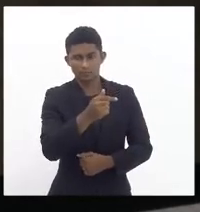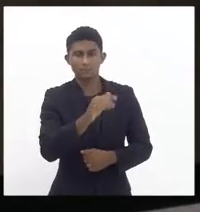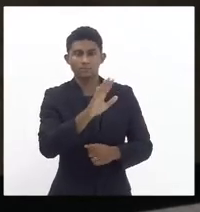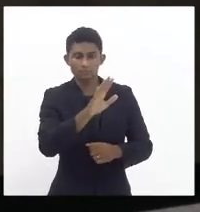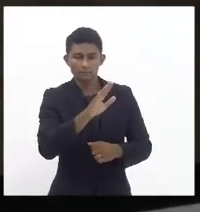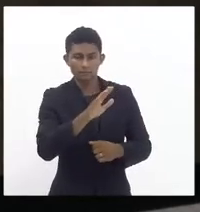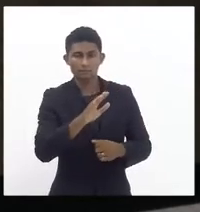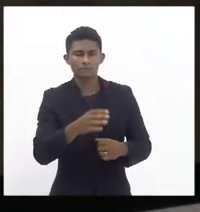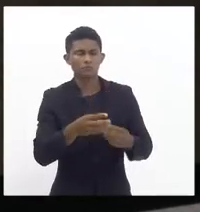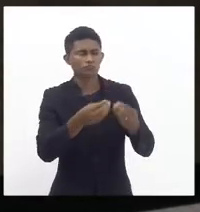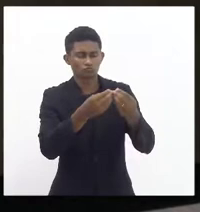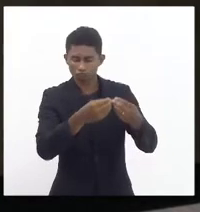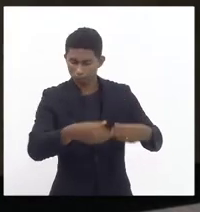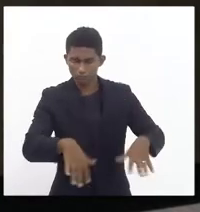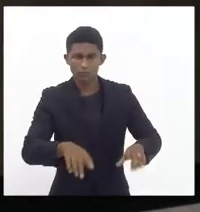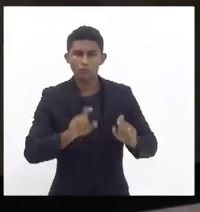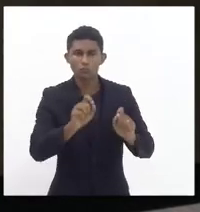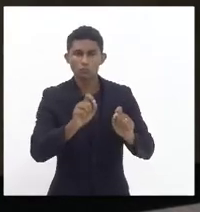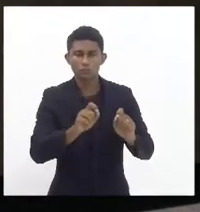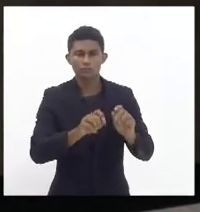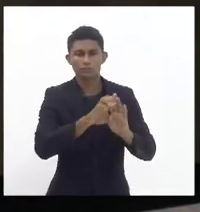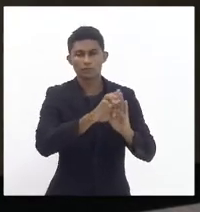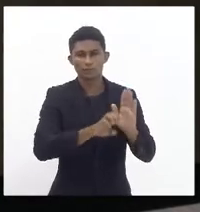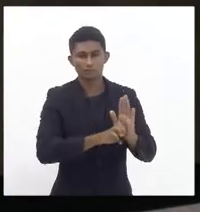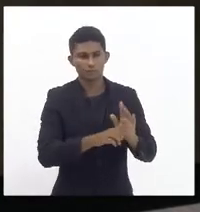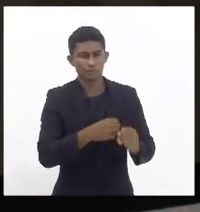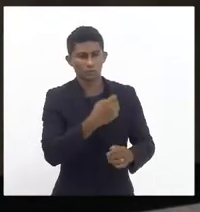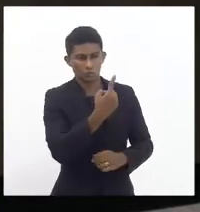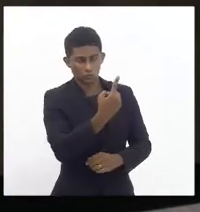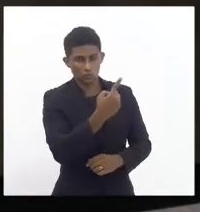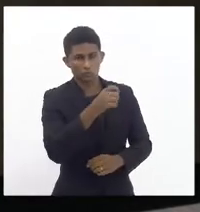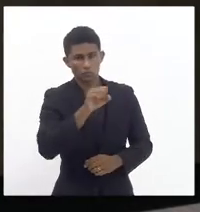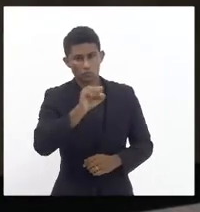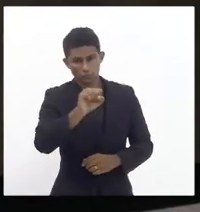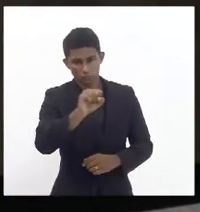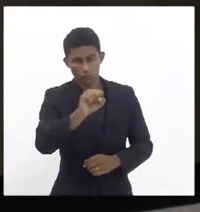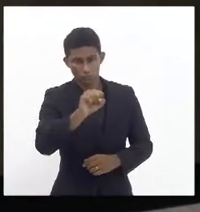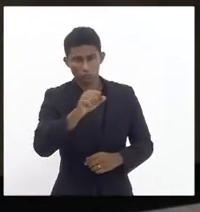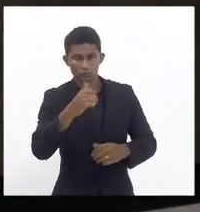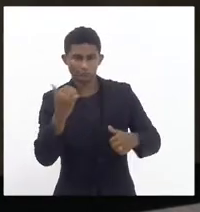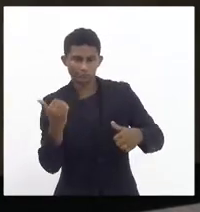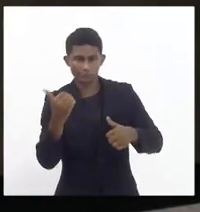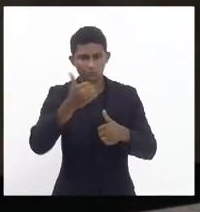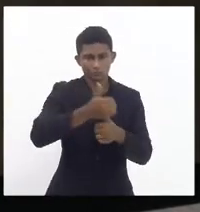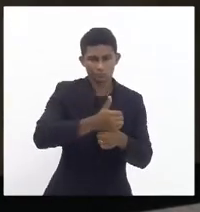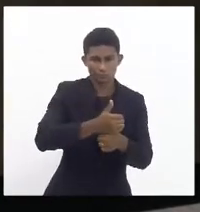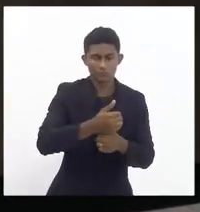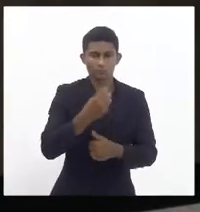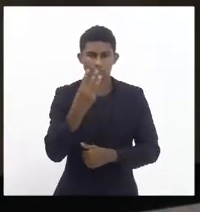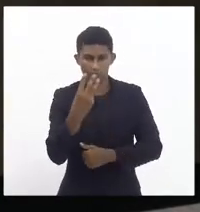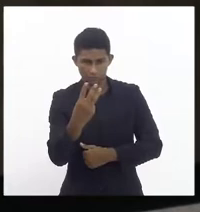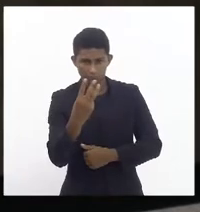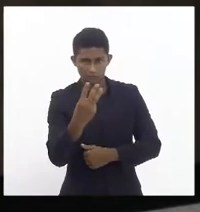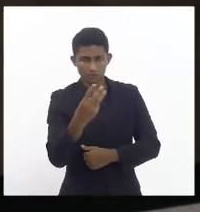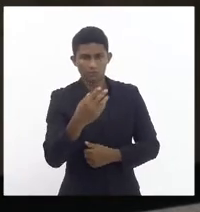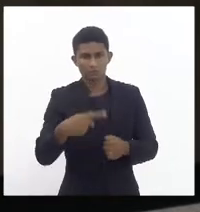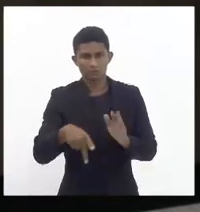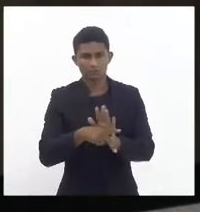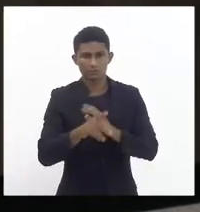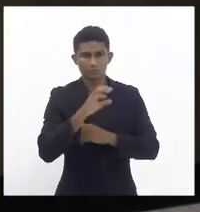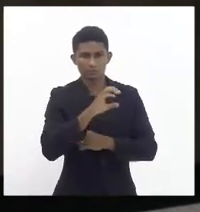prejudicadas as emendas 118 pela Emenda nº 3 da